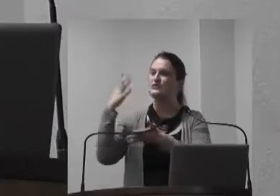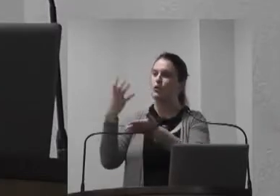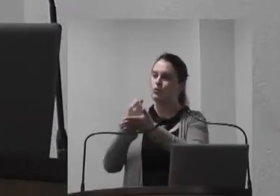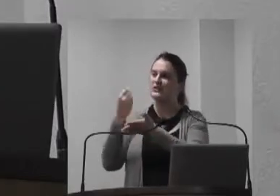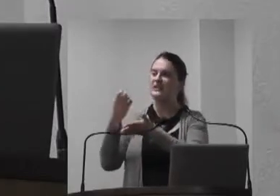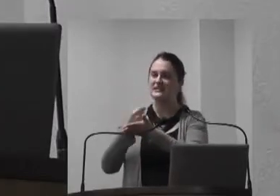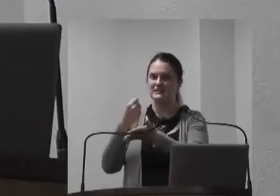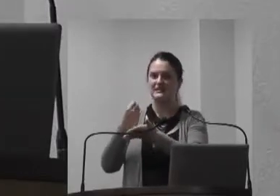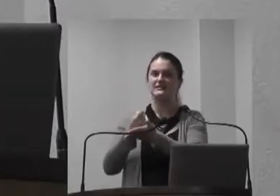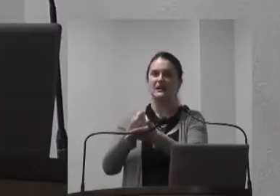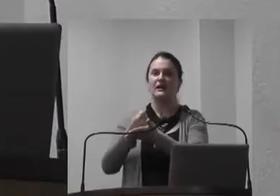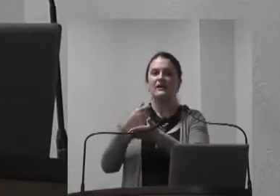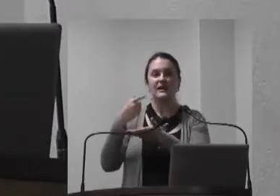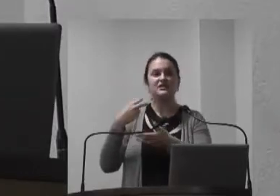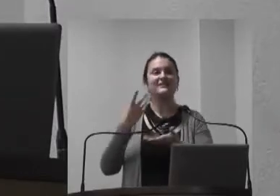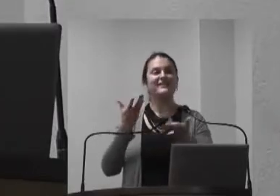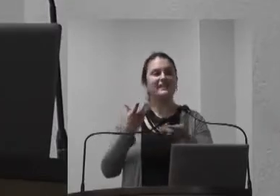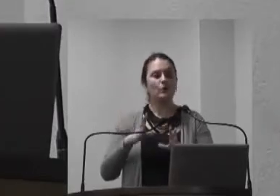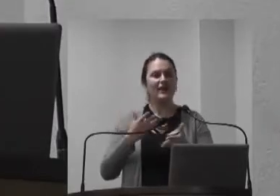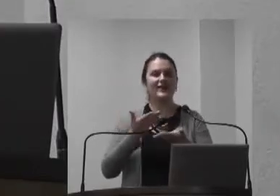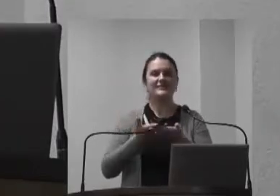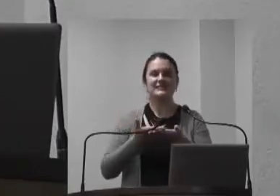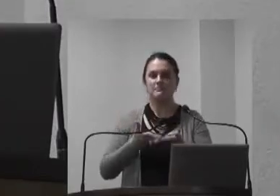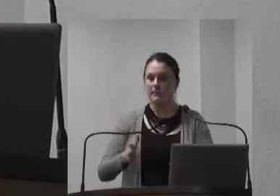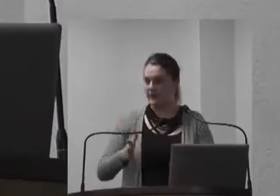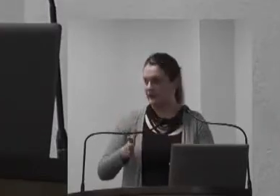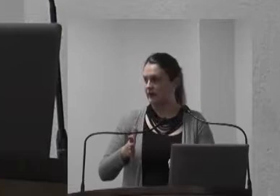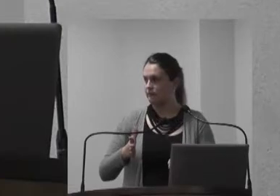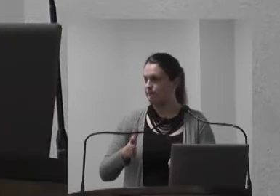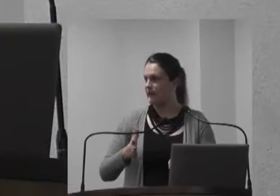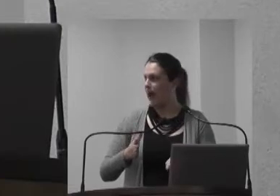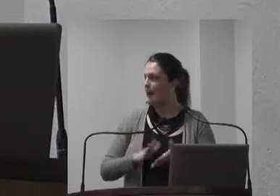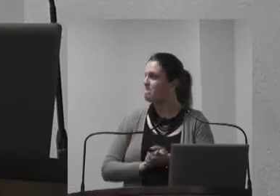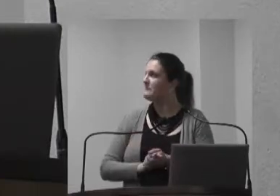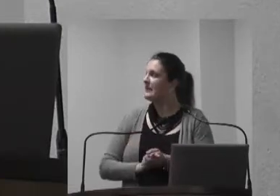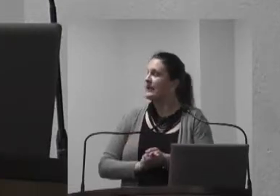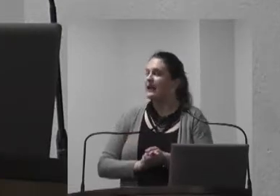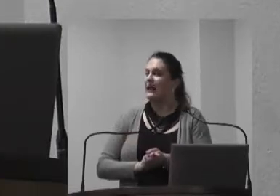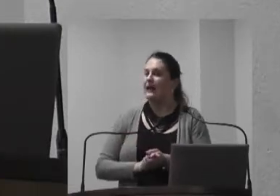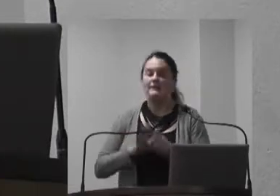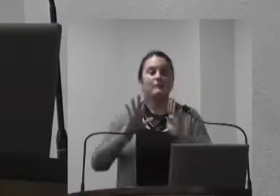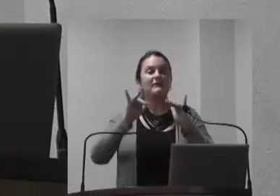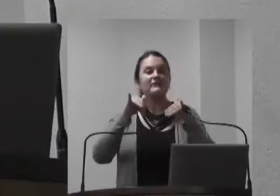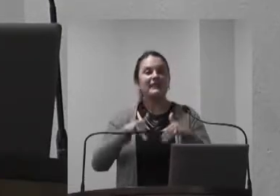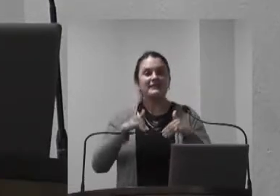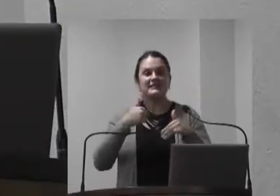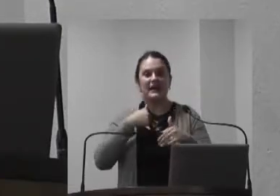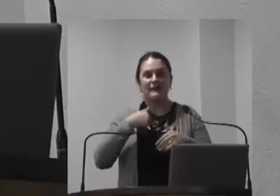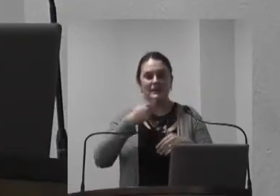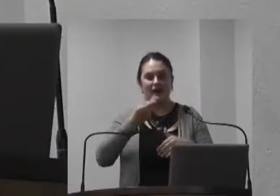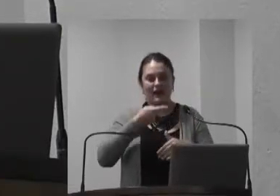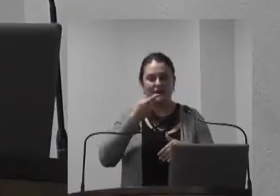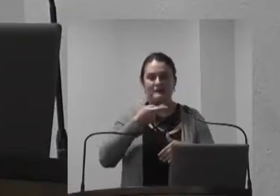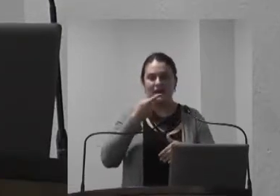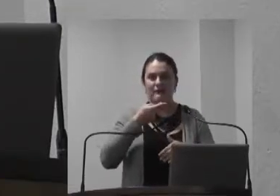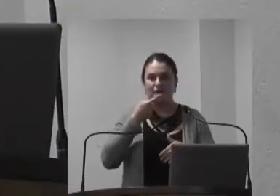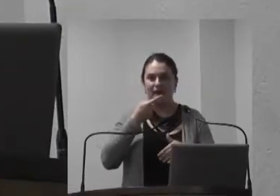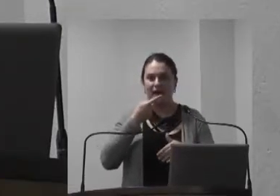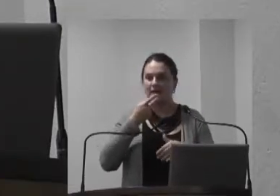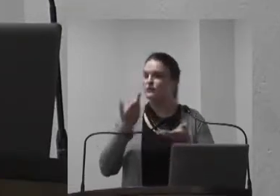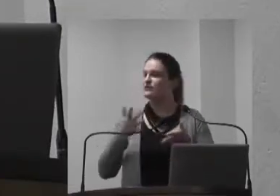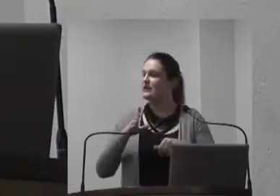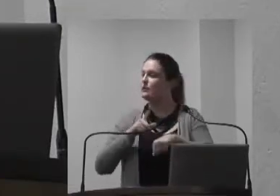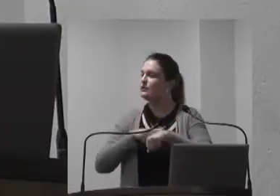povos surdos, de conquistas que a gente não quer que se perca, tá? Então, para finalizar a